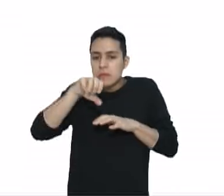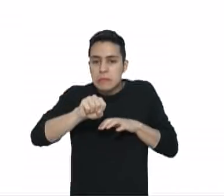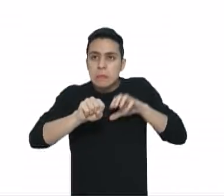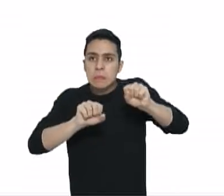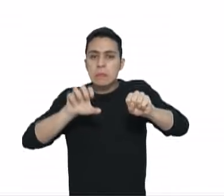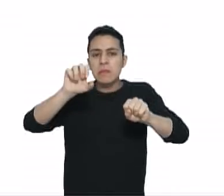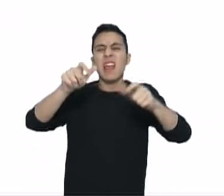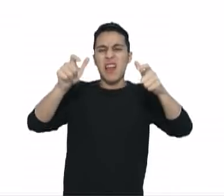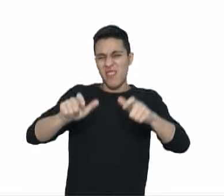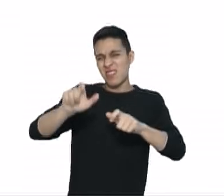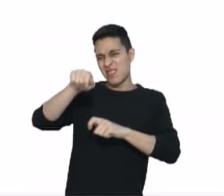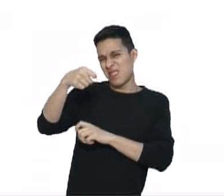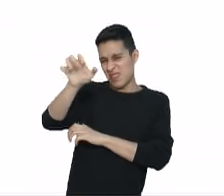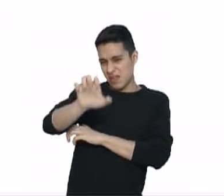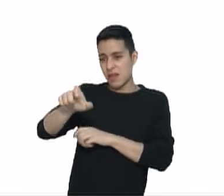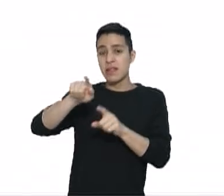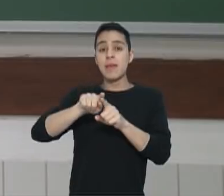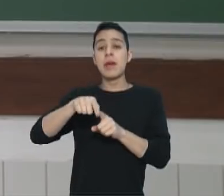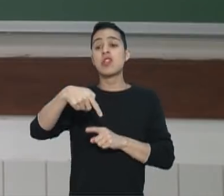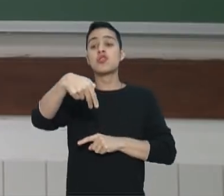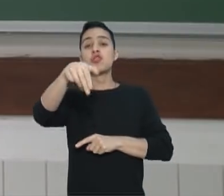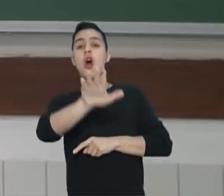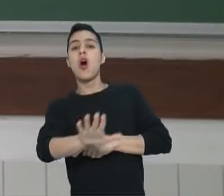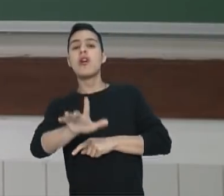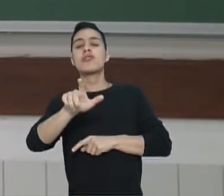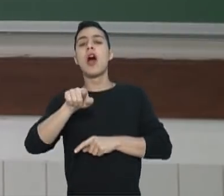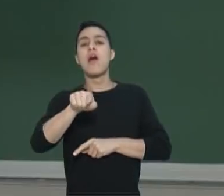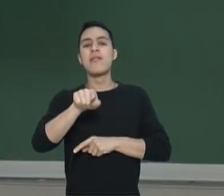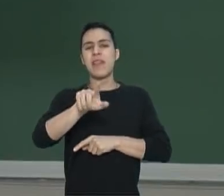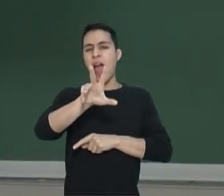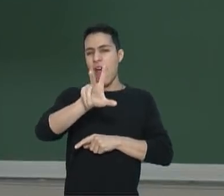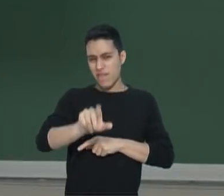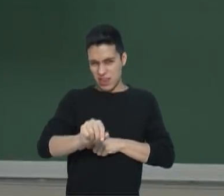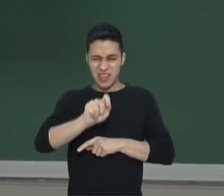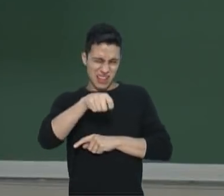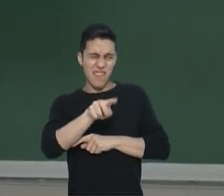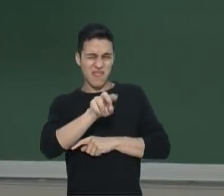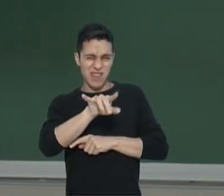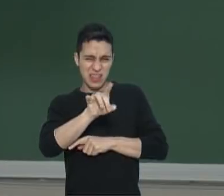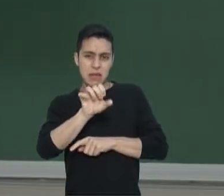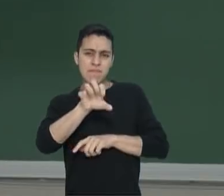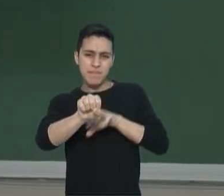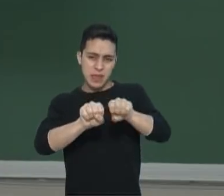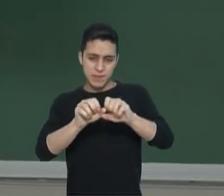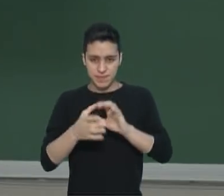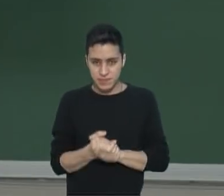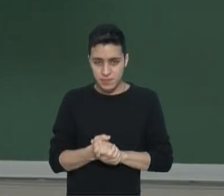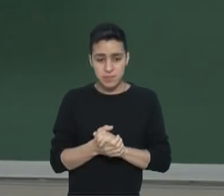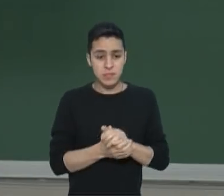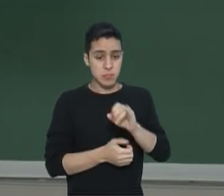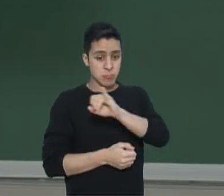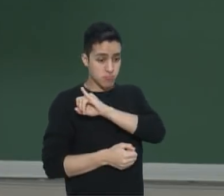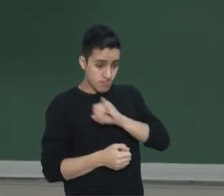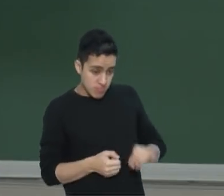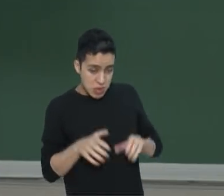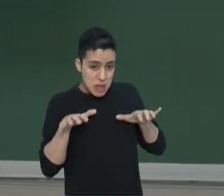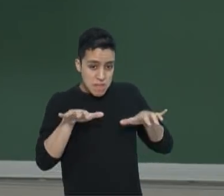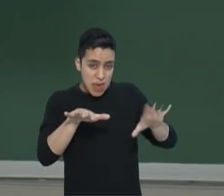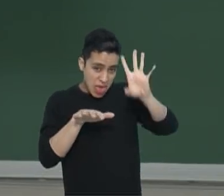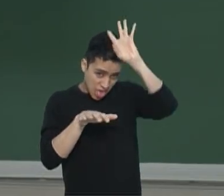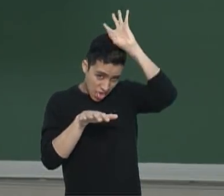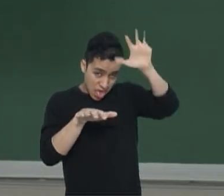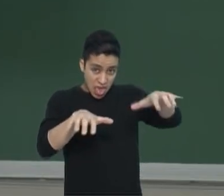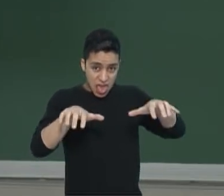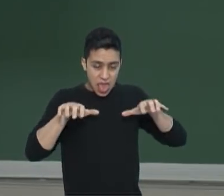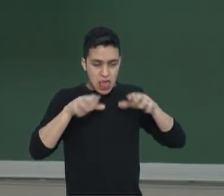da Europa e também no norte da África, que é o caso dos vândalos. A queda do Império Romano do Ocidente não significou o fim dos romanos, mas